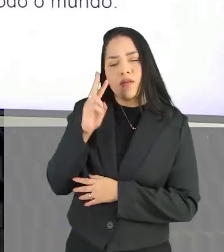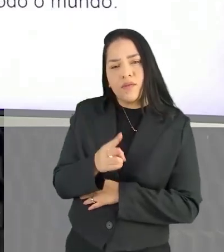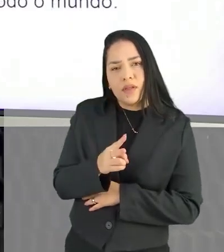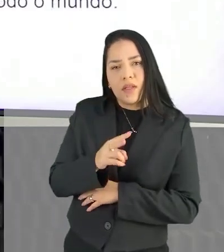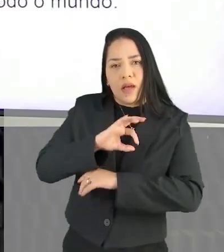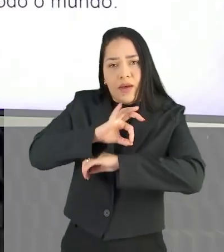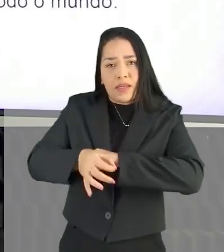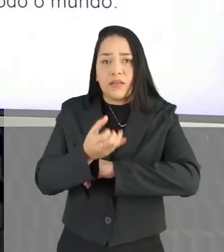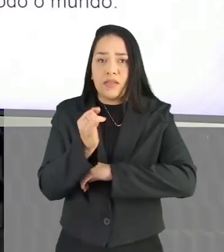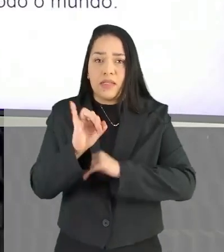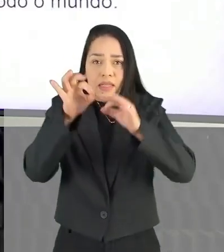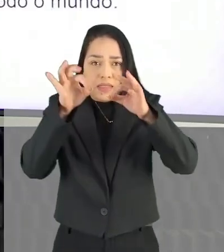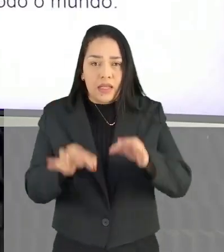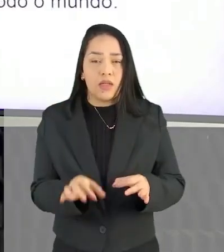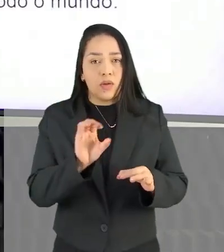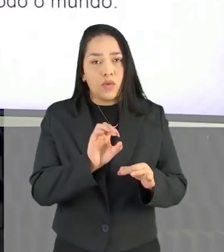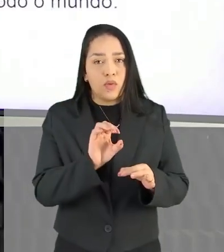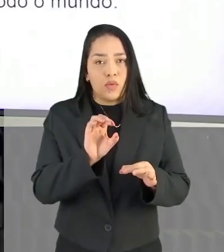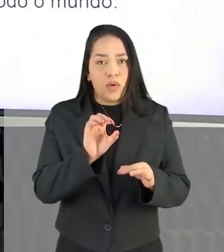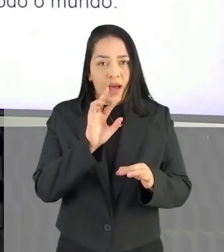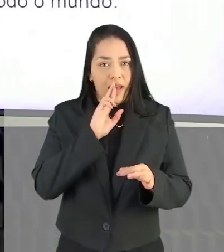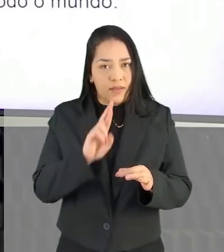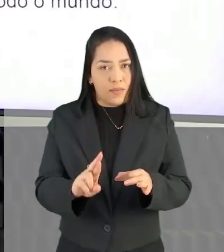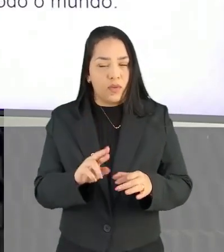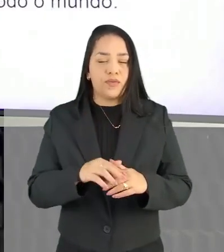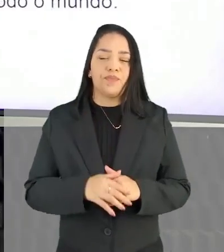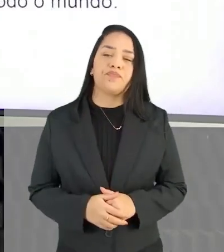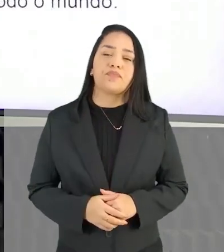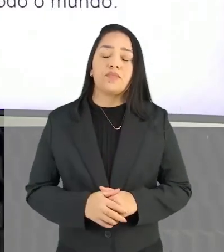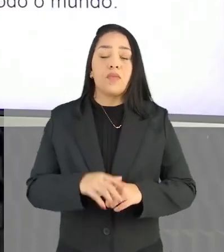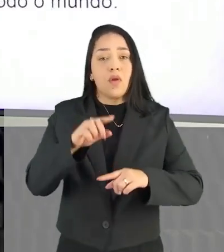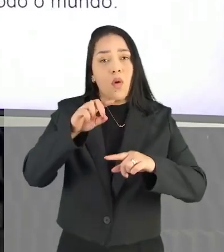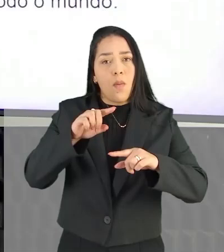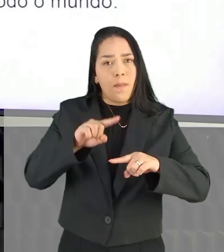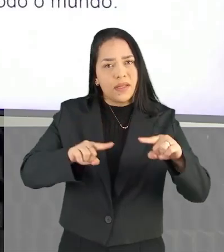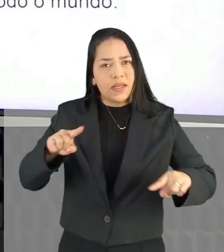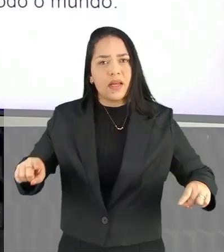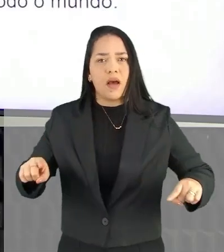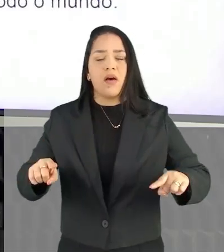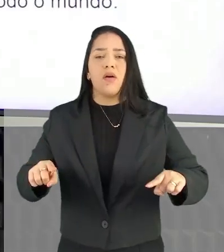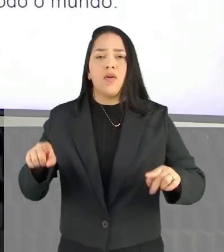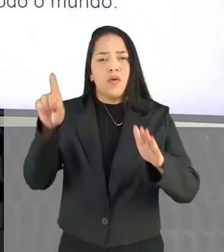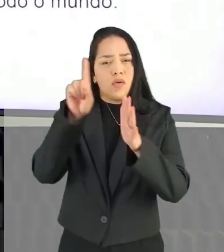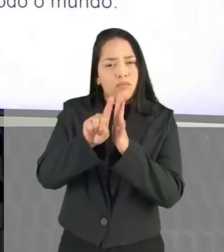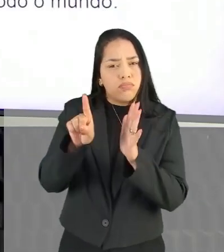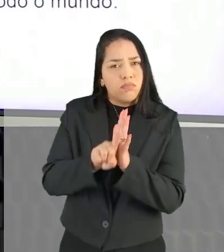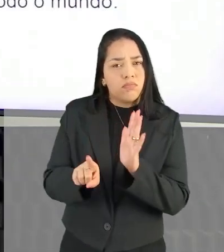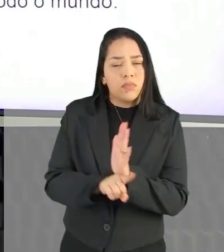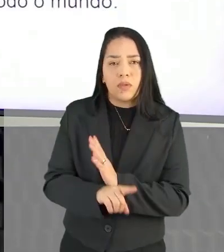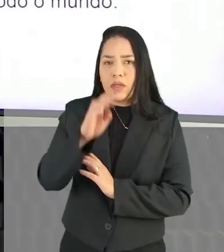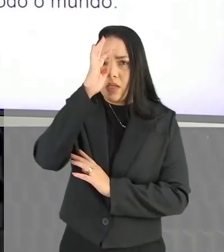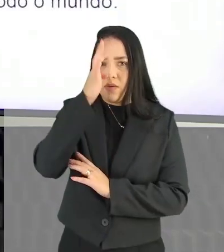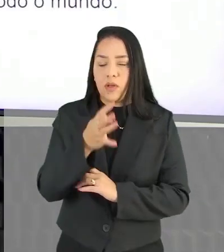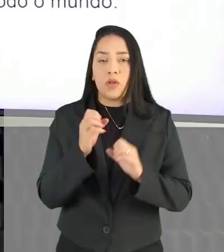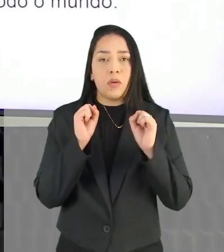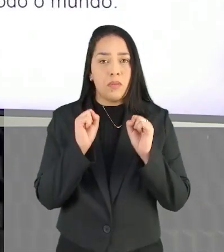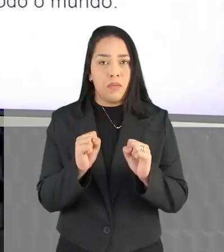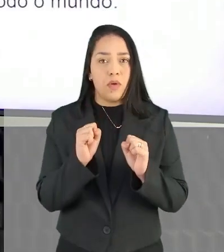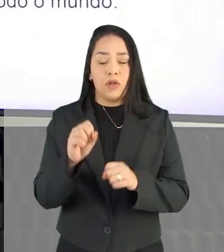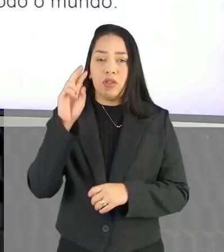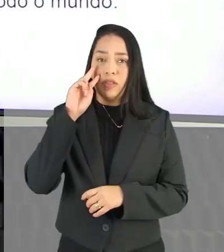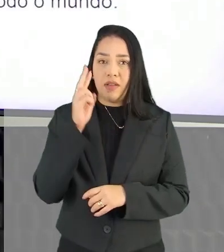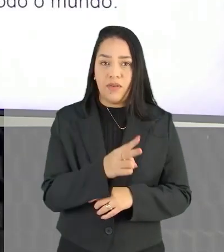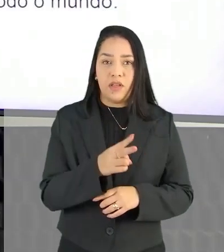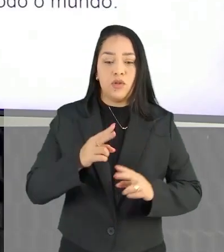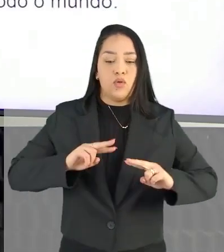a correção para ver se estão acertando o gabarito. O material destas questões que a gente vai estar resolvendo pode ser